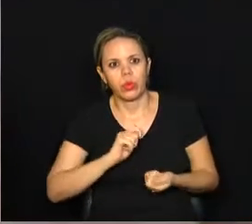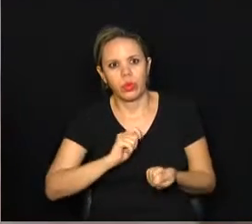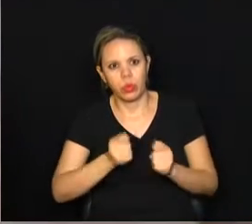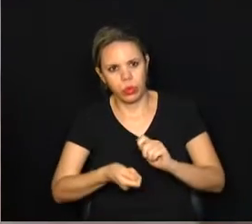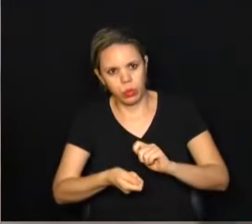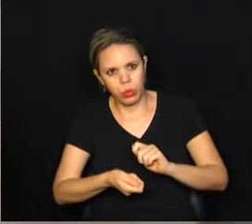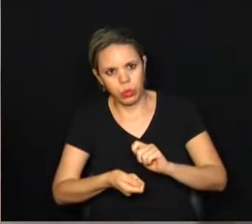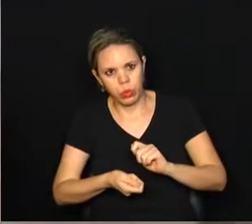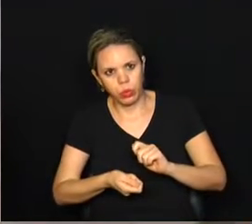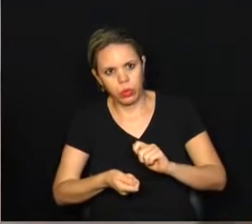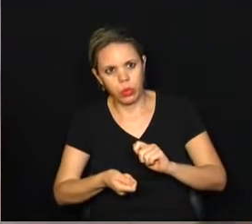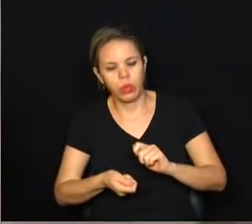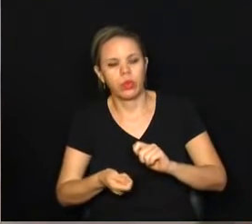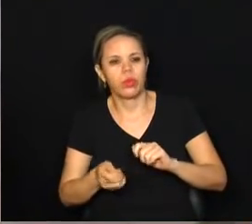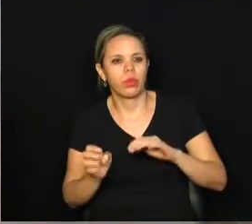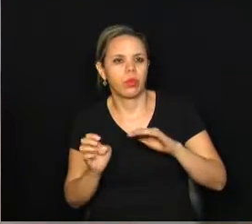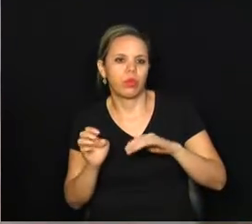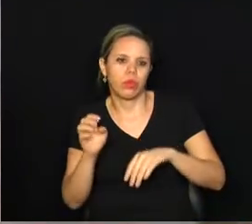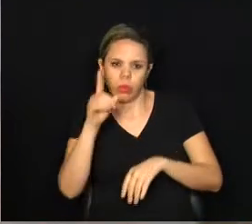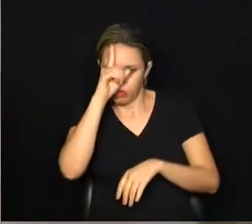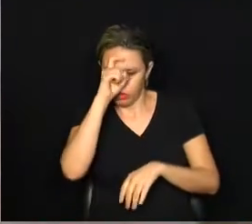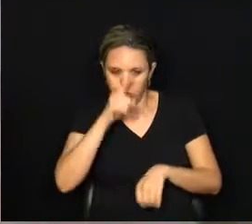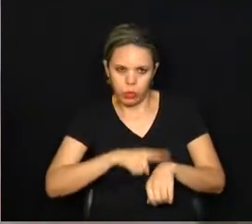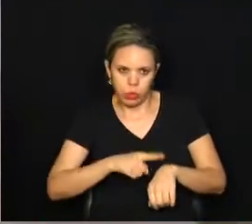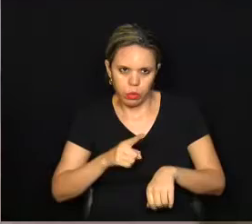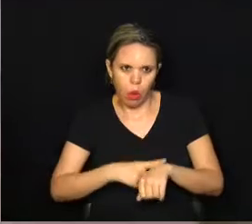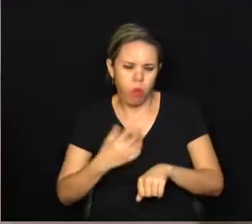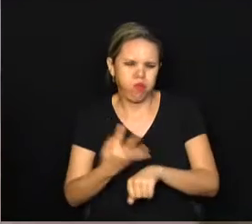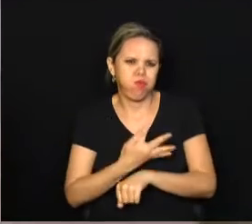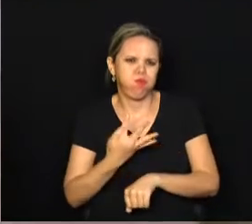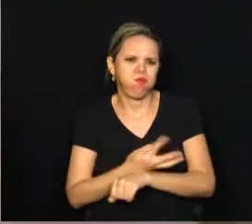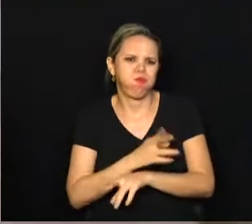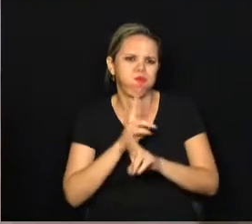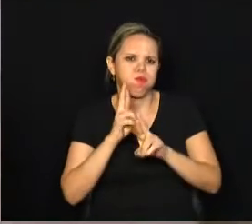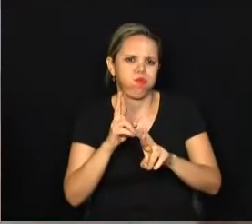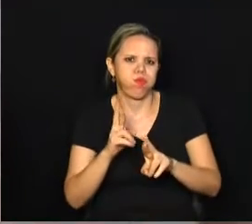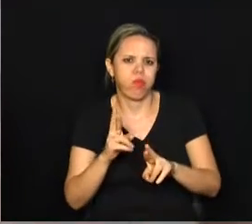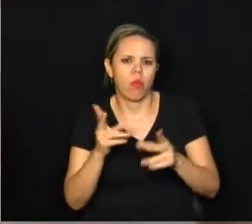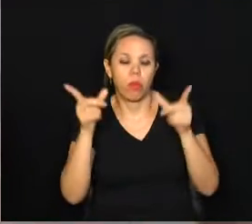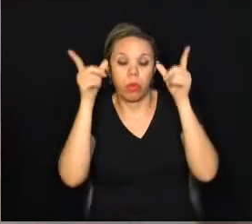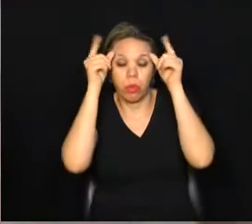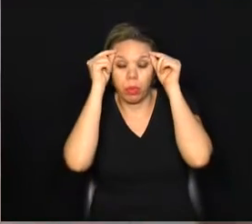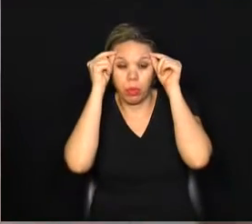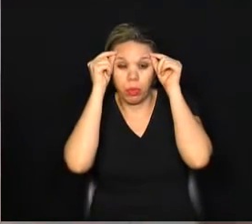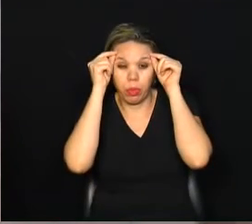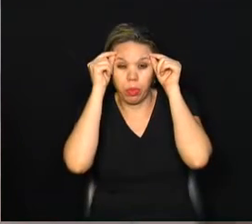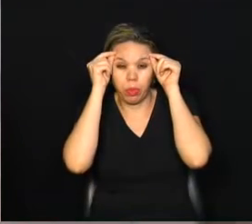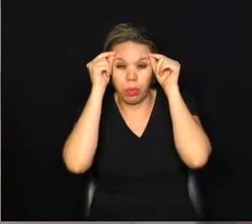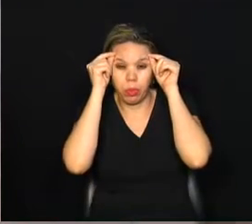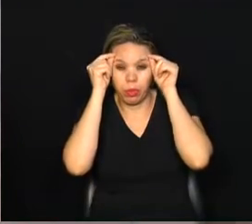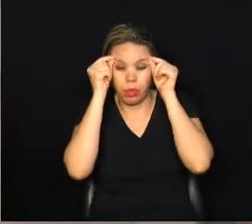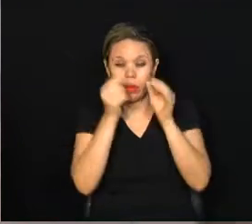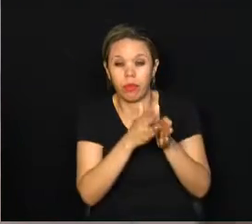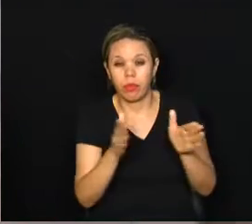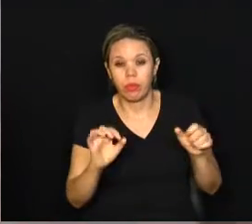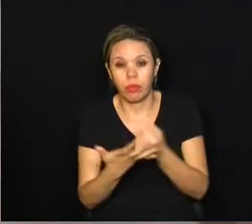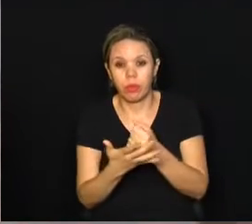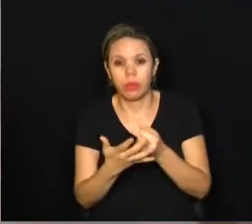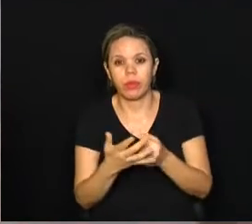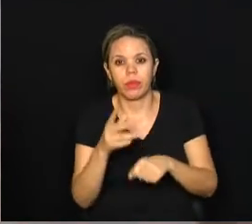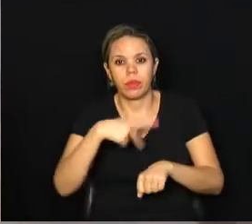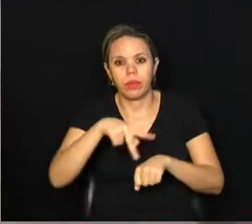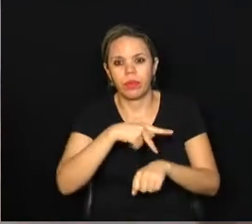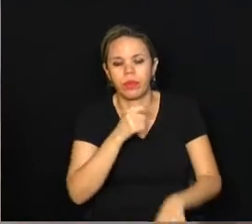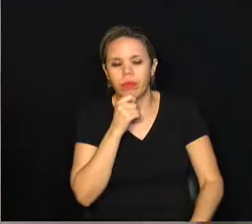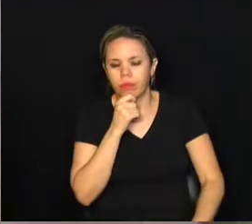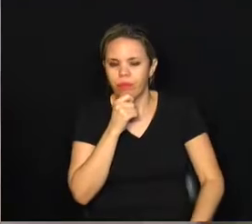remanejamento na instituição. Isso no momento em que mais se esperava um alívio desse cenário de Covid no país, que ainda